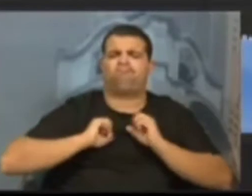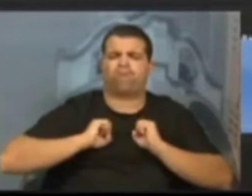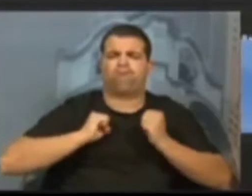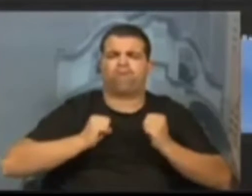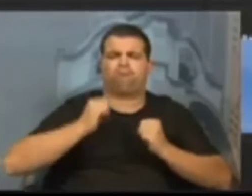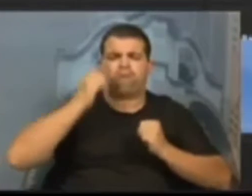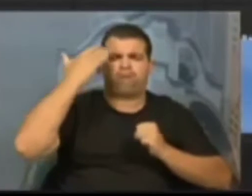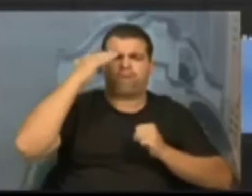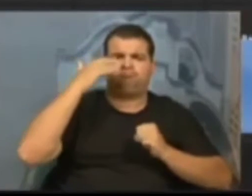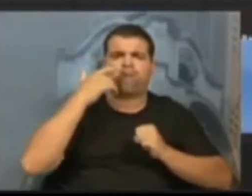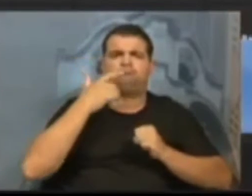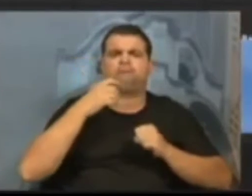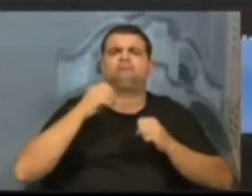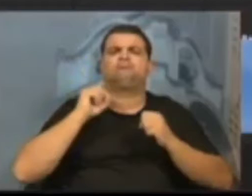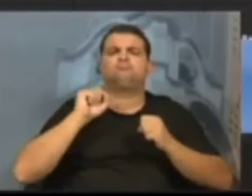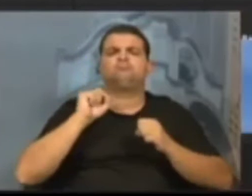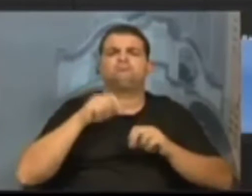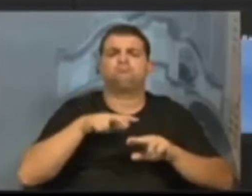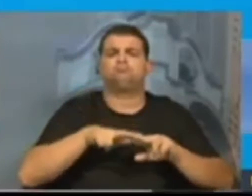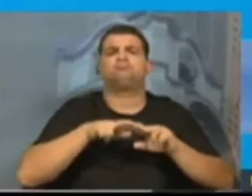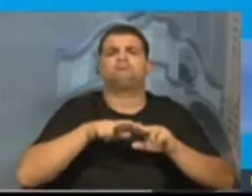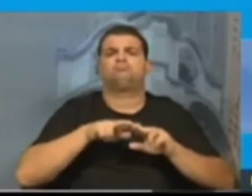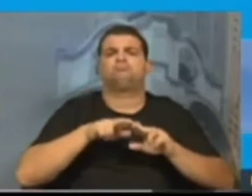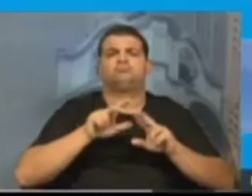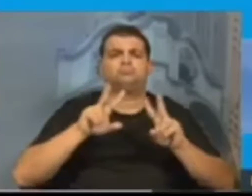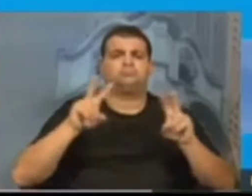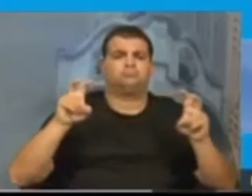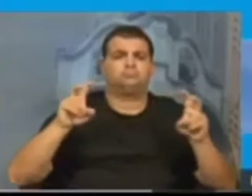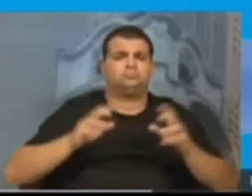nos motiva a insistir numa pauta.